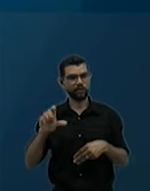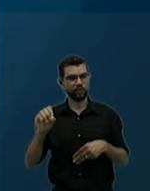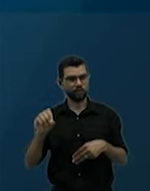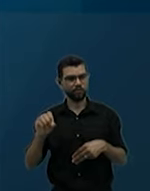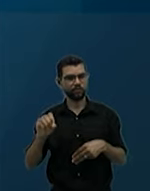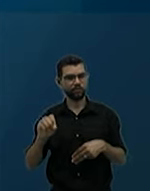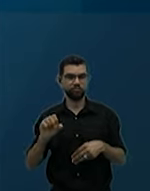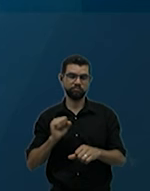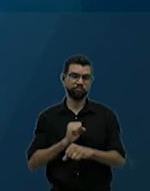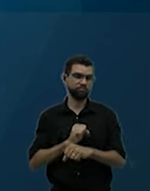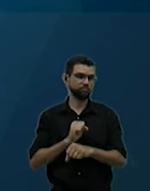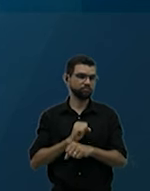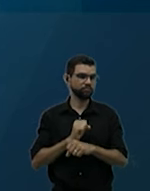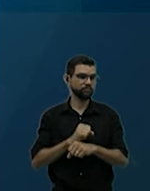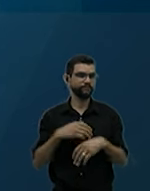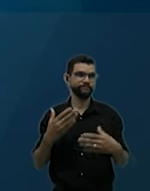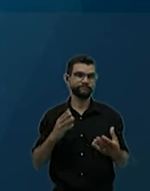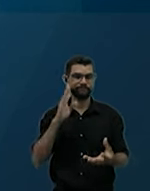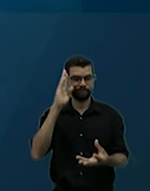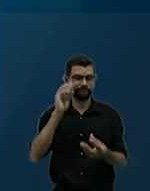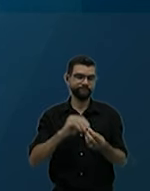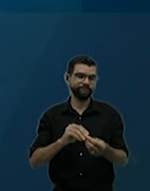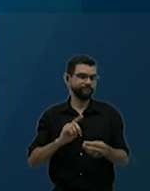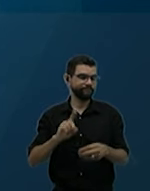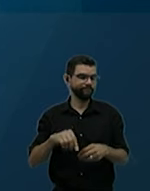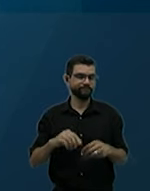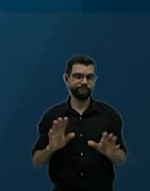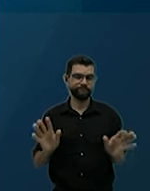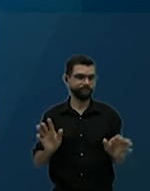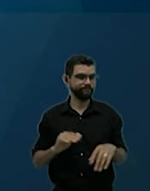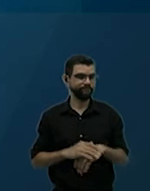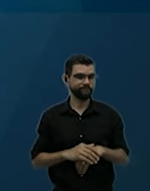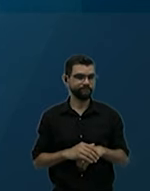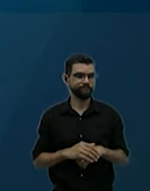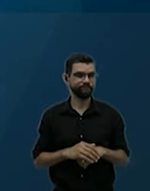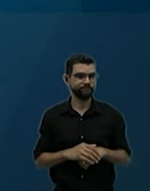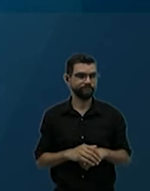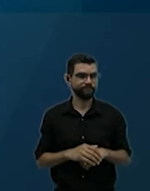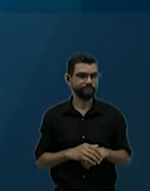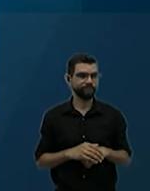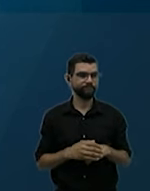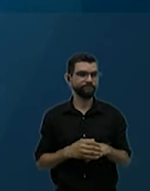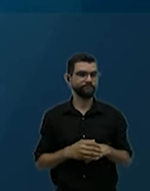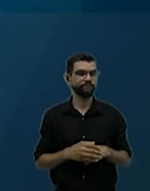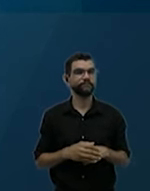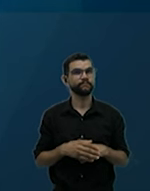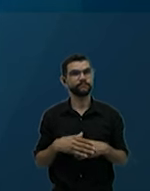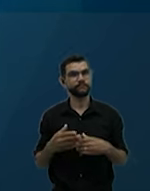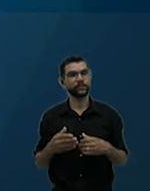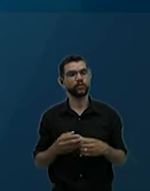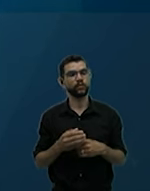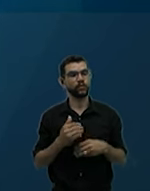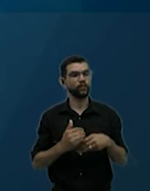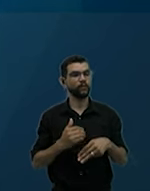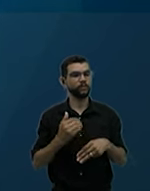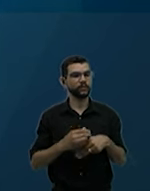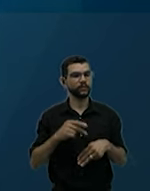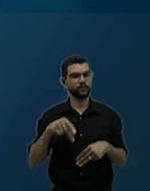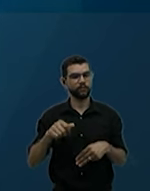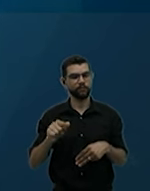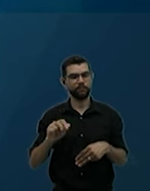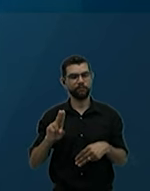isto. Obrigada, ministra Maria Tereza. Como já foi antecipado, então, o ministro Paulo Sérgio destacou os itens para pedir